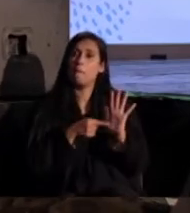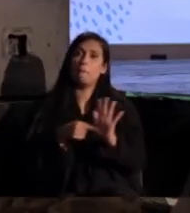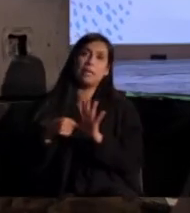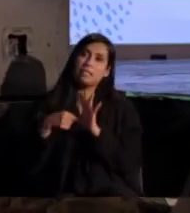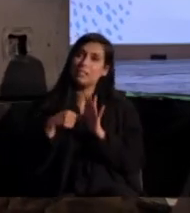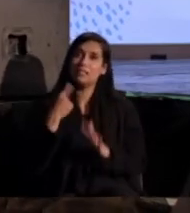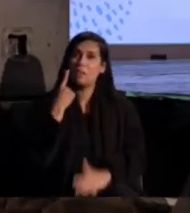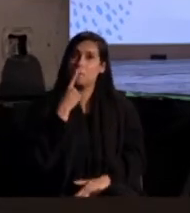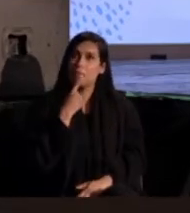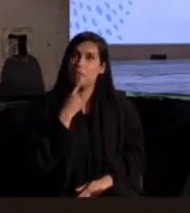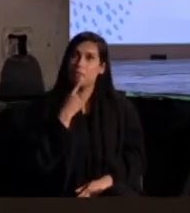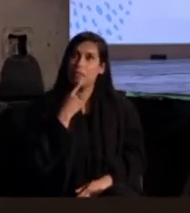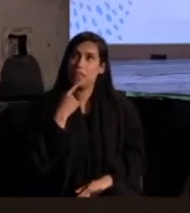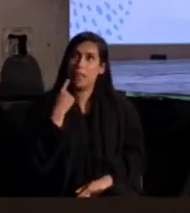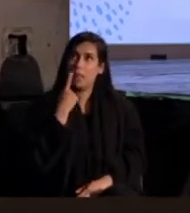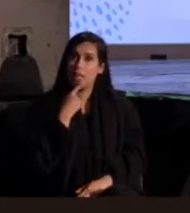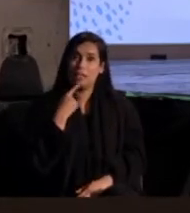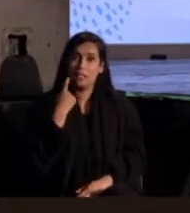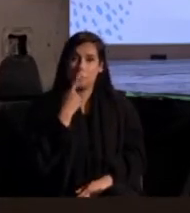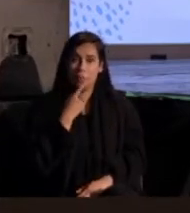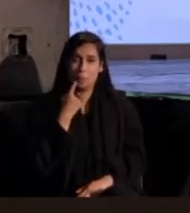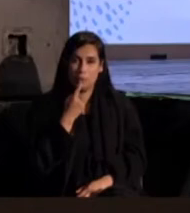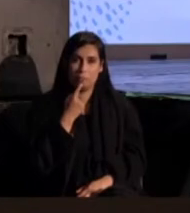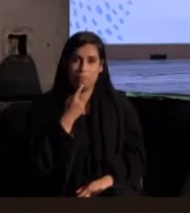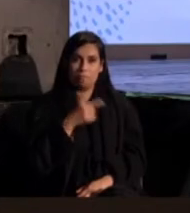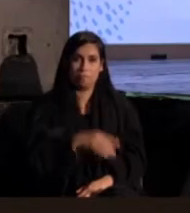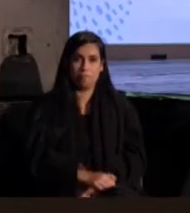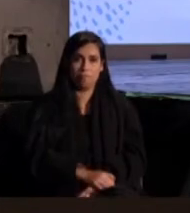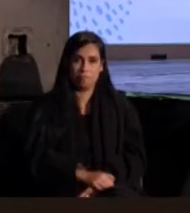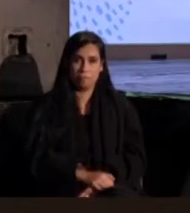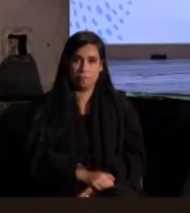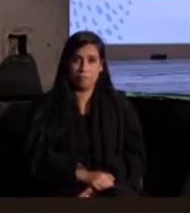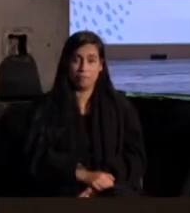região você tem o doce, se sente doce, o salgado,